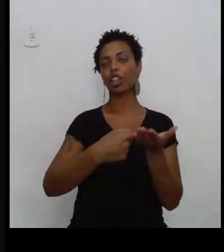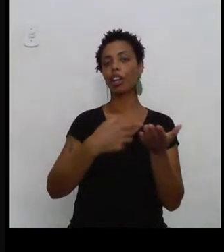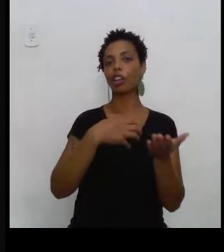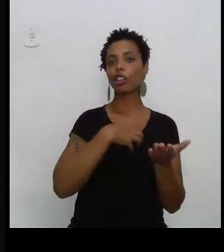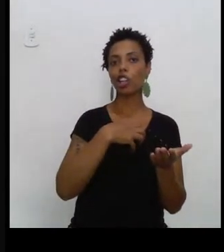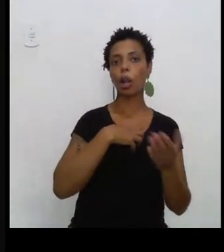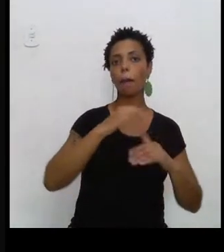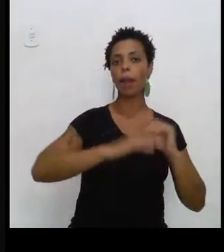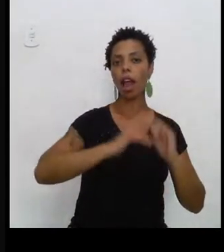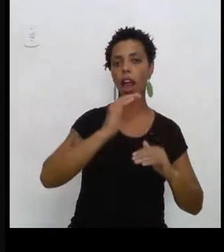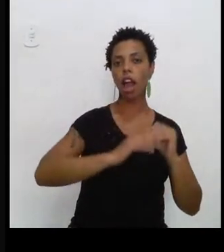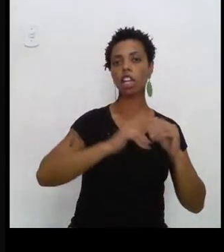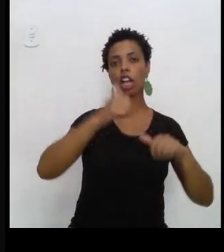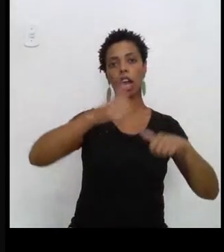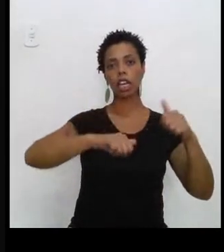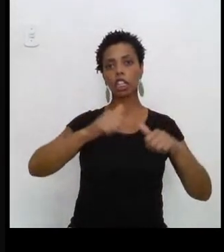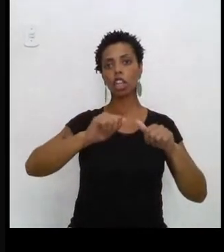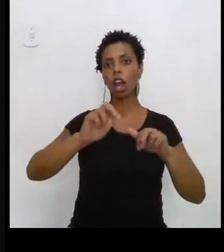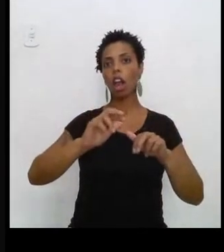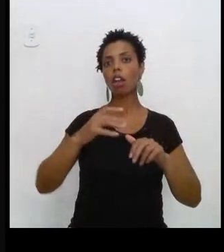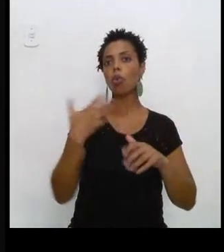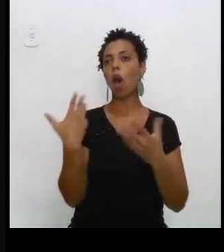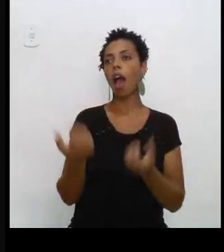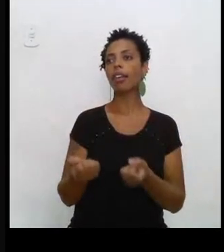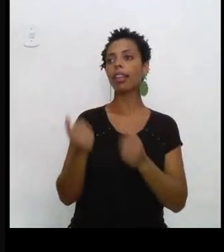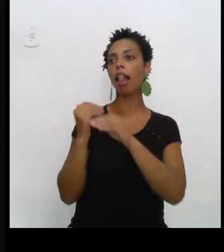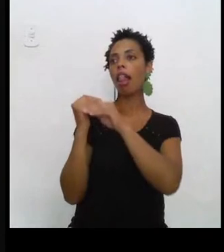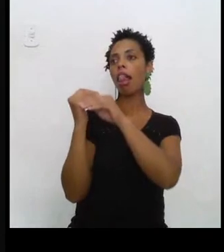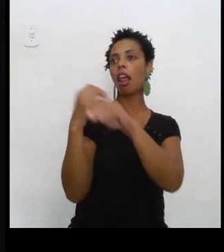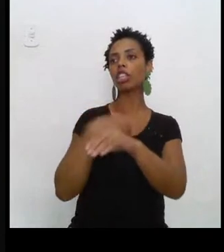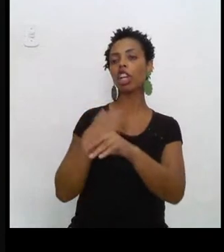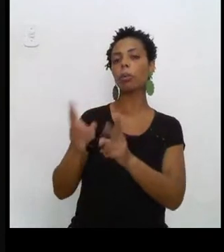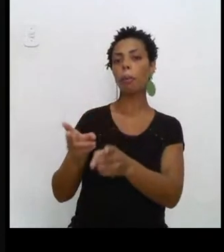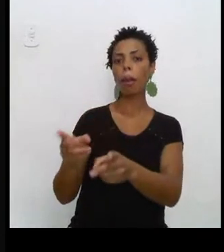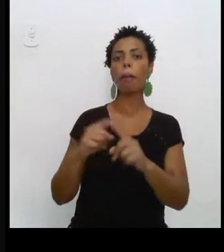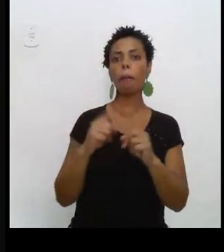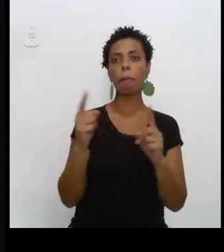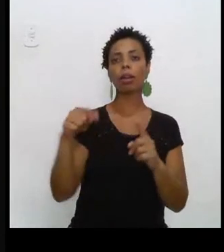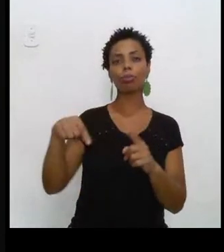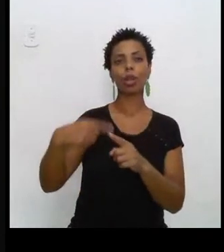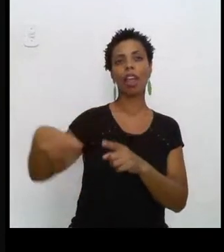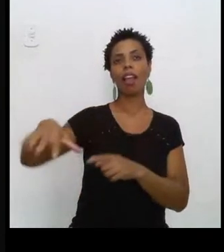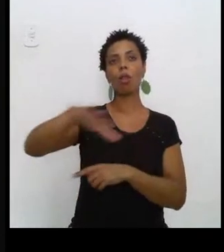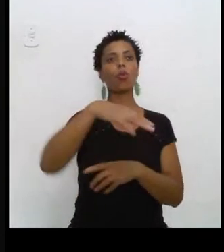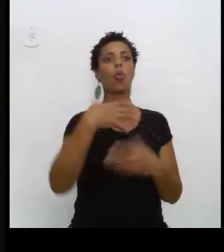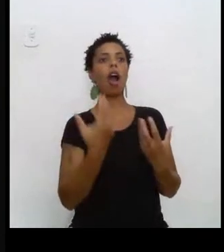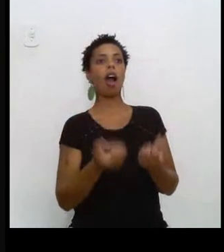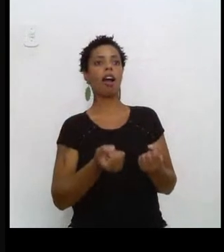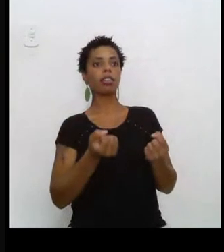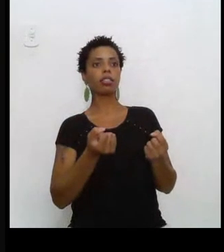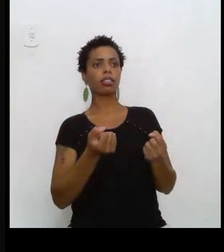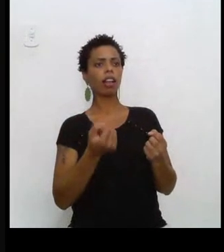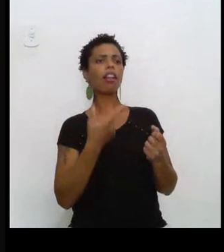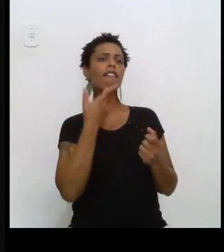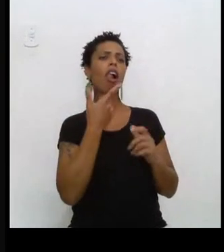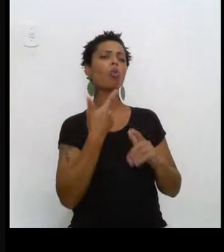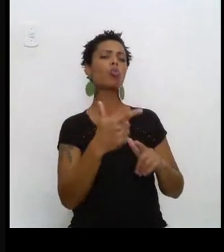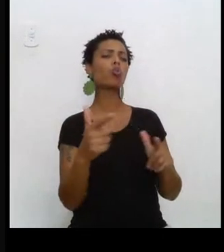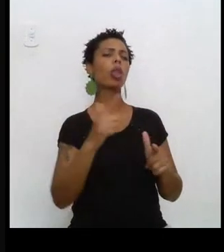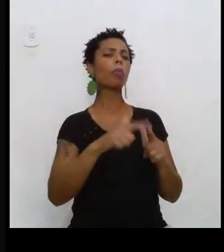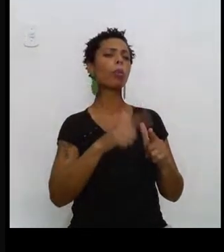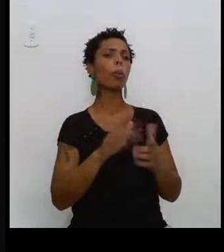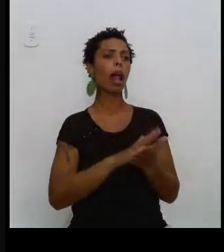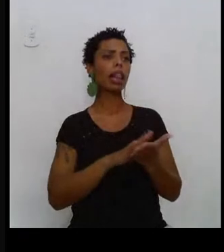só de moda ou você corta pluralista que adianta negar ele conflito sinebargo sabemos italiano que ser